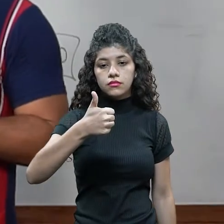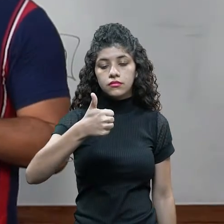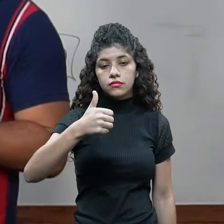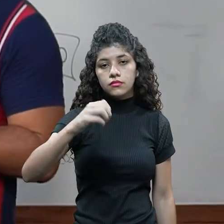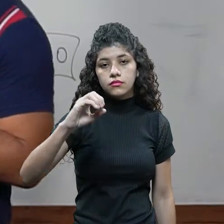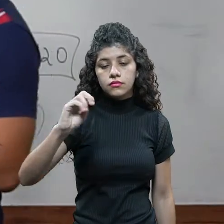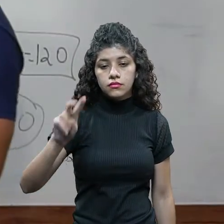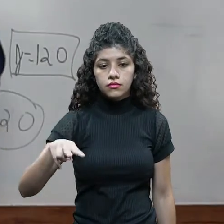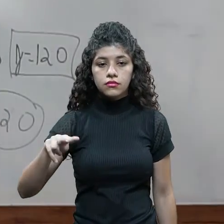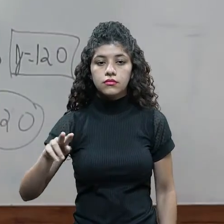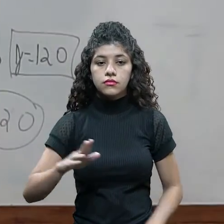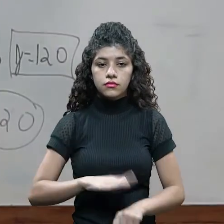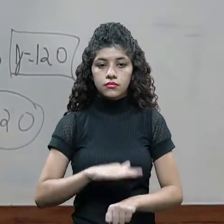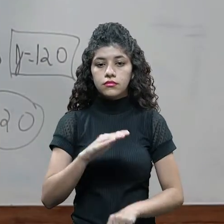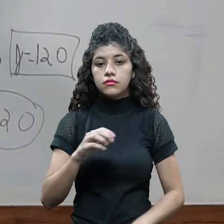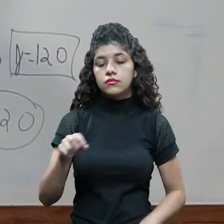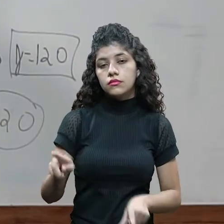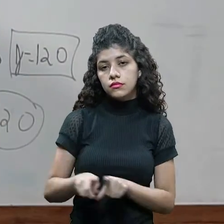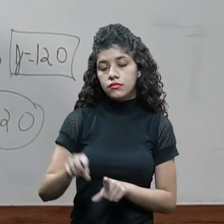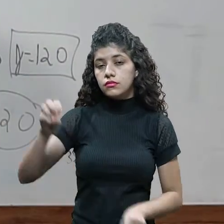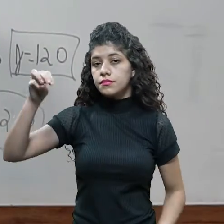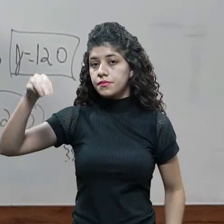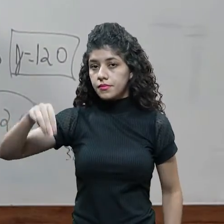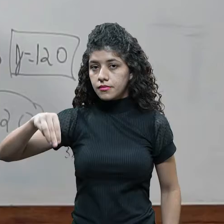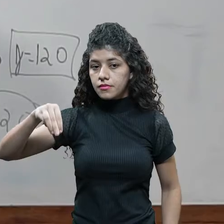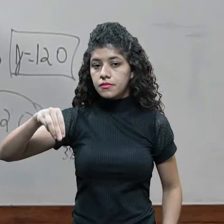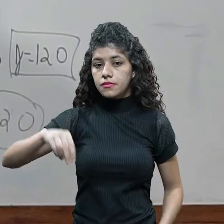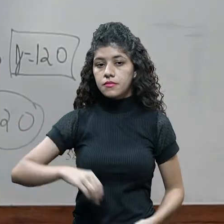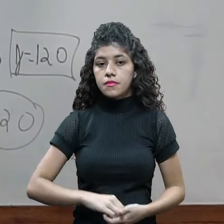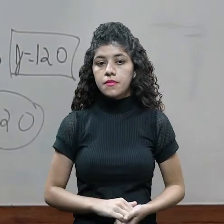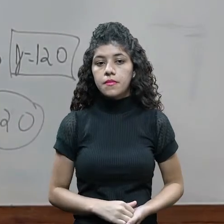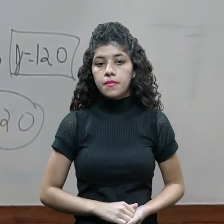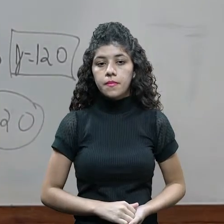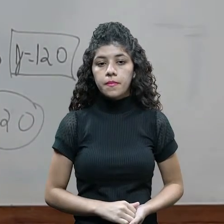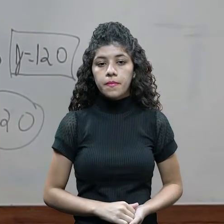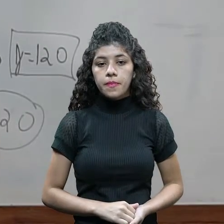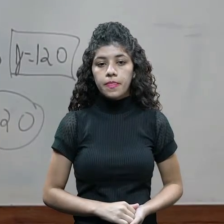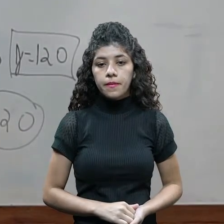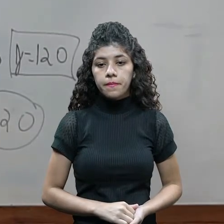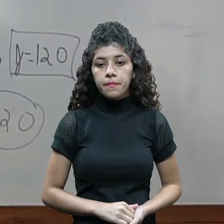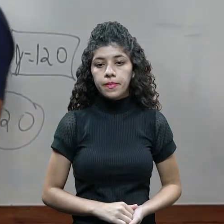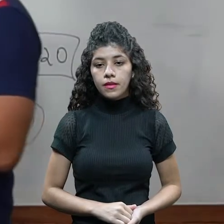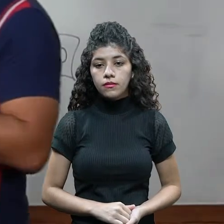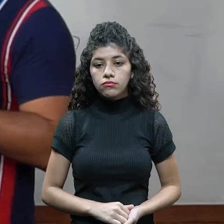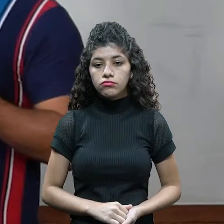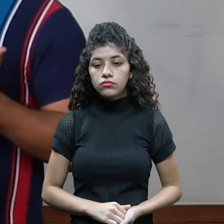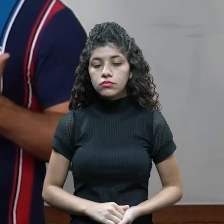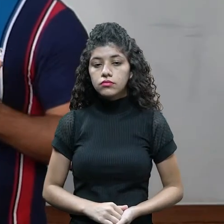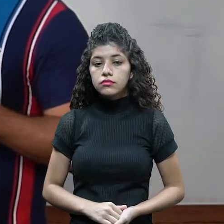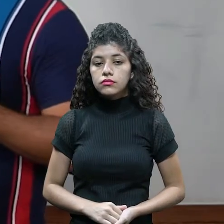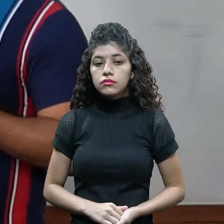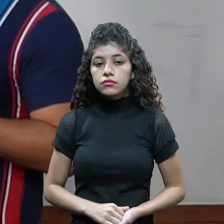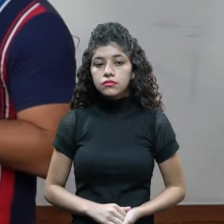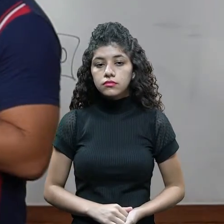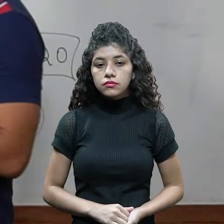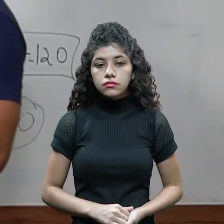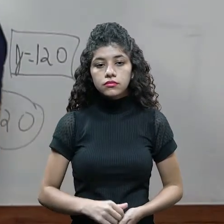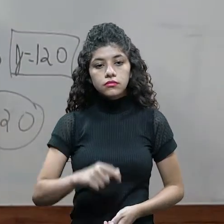do que o metro. E eu tenho o metro, que é a unidade de referência. O que vem depois do metro vai ser menor do que